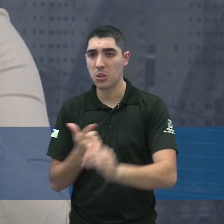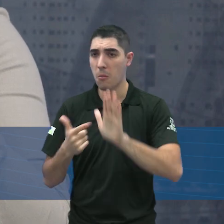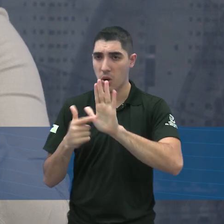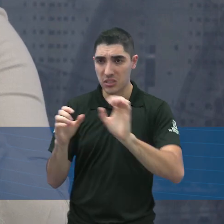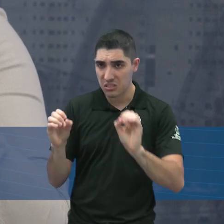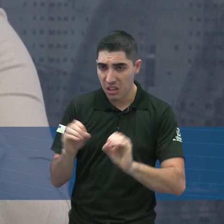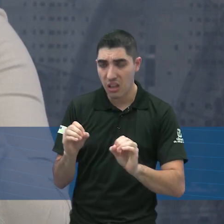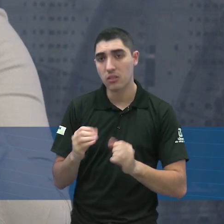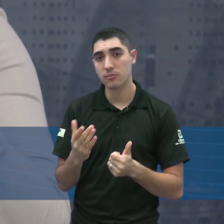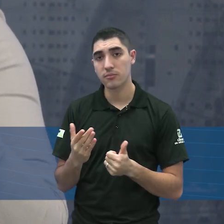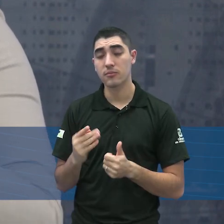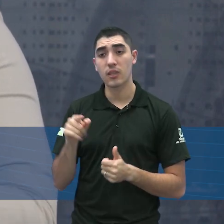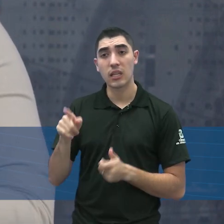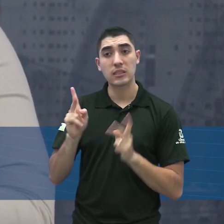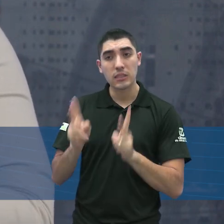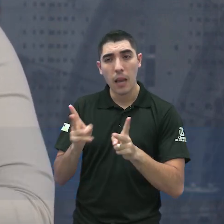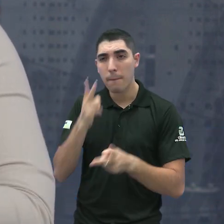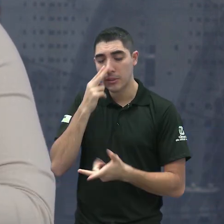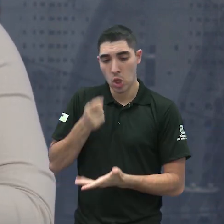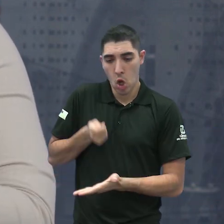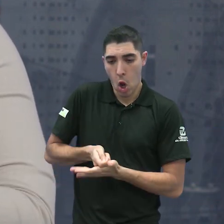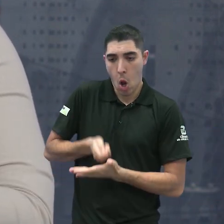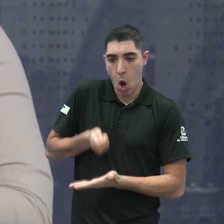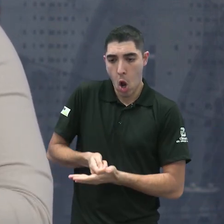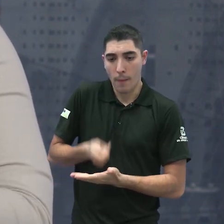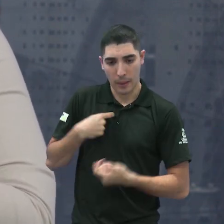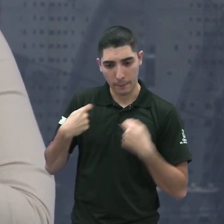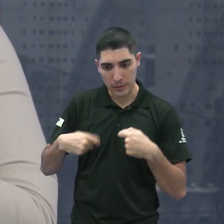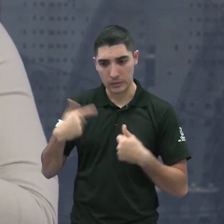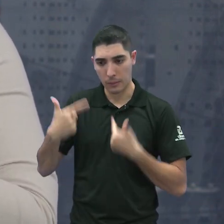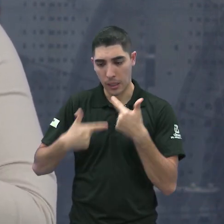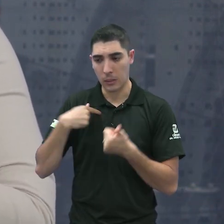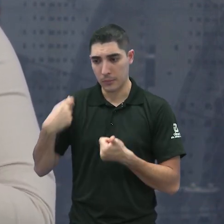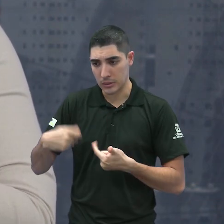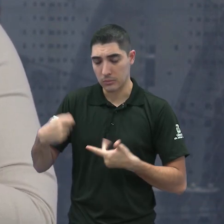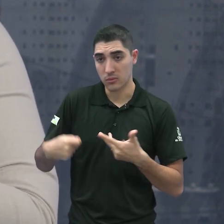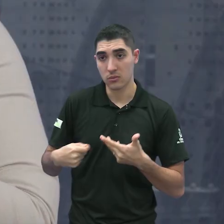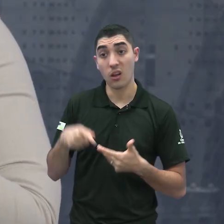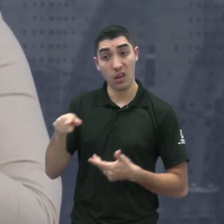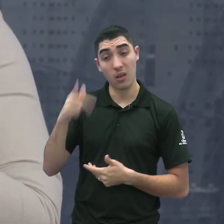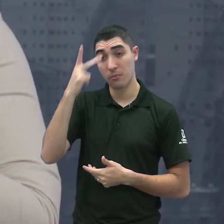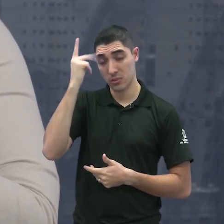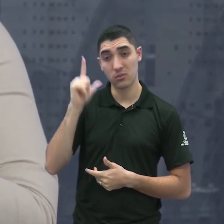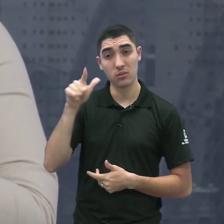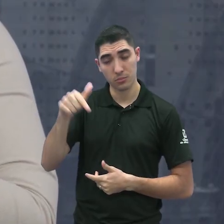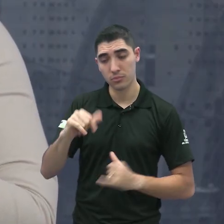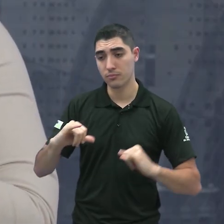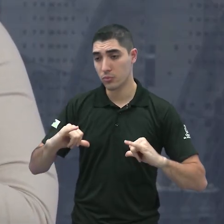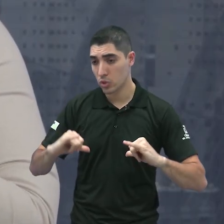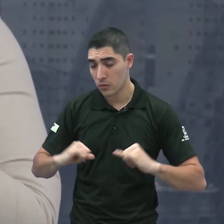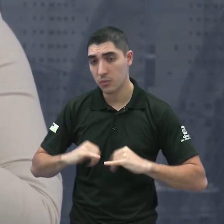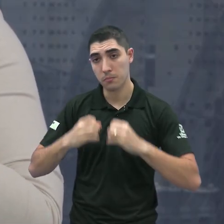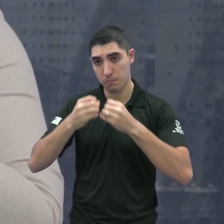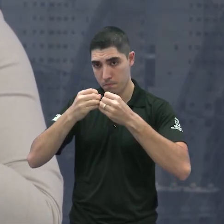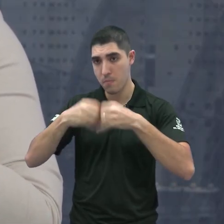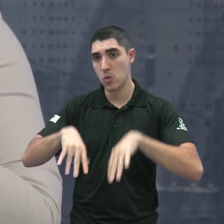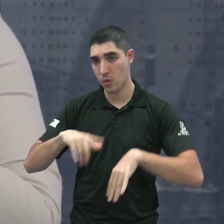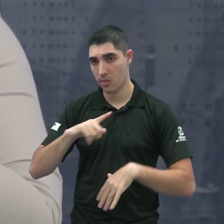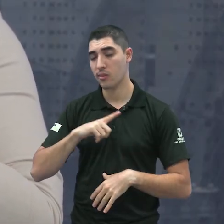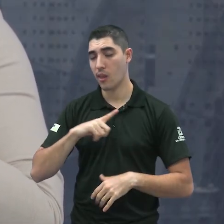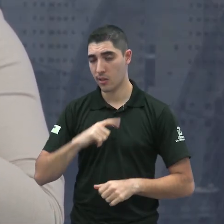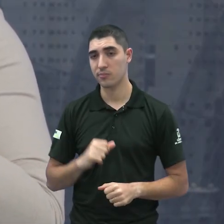sempre estar se cobrando produtividade, tem custado um preço muito alto. Tem custado um preço muito alto. Né?